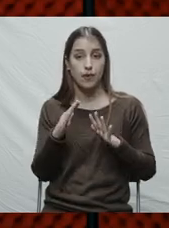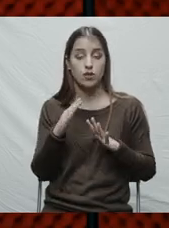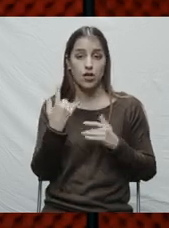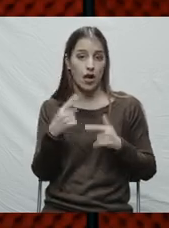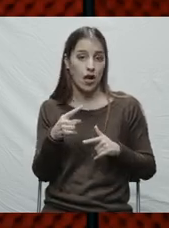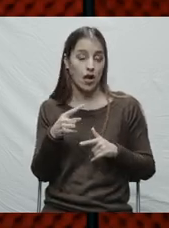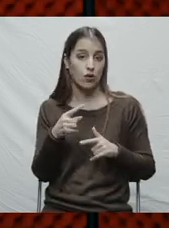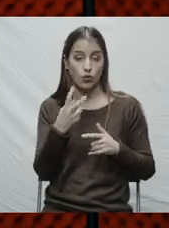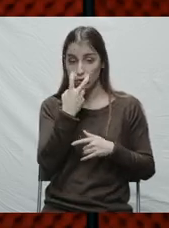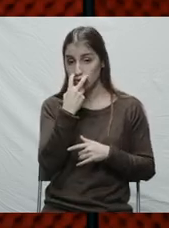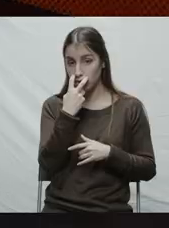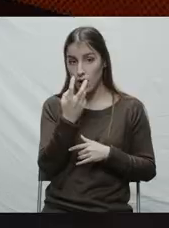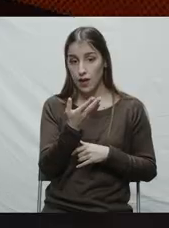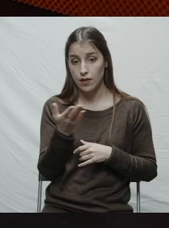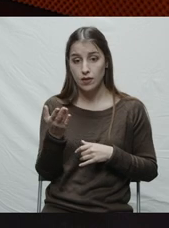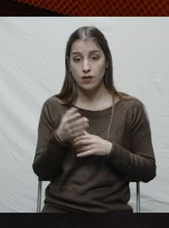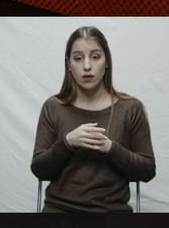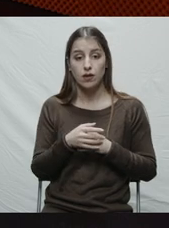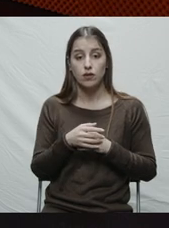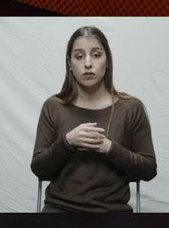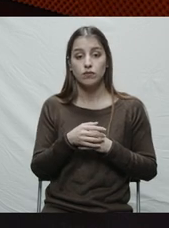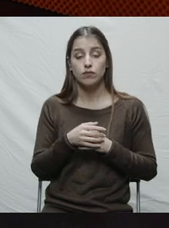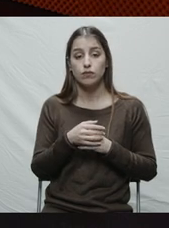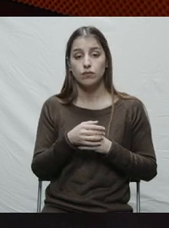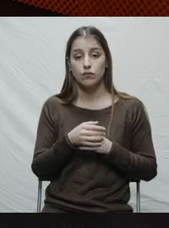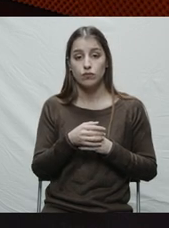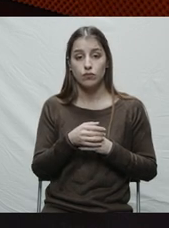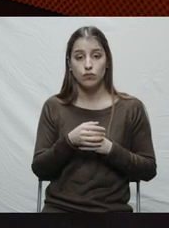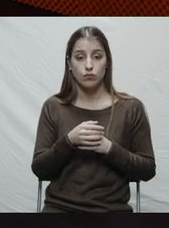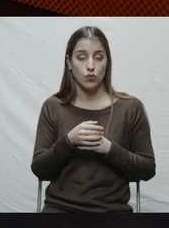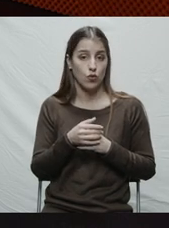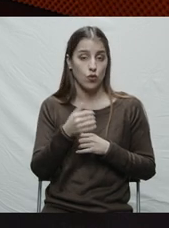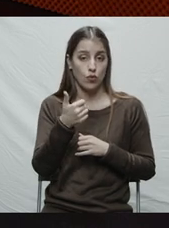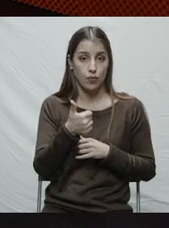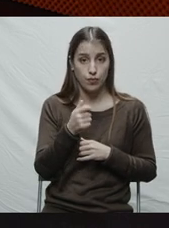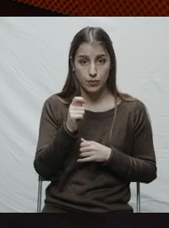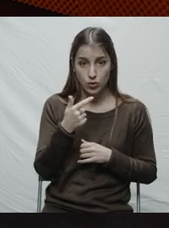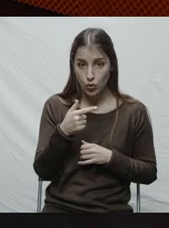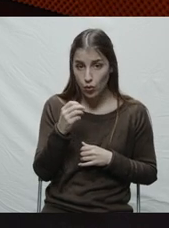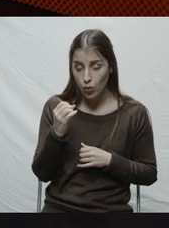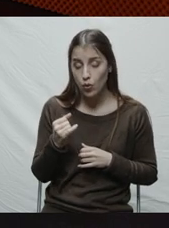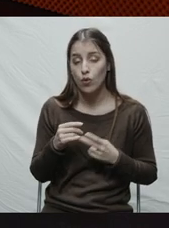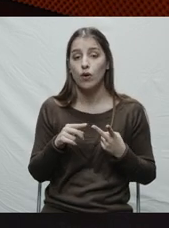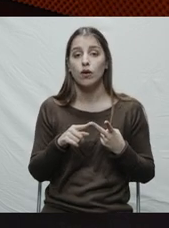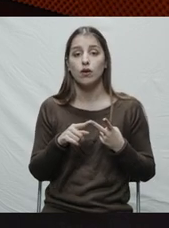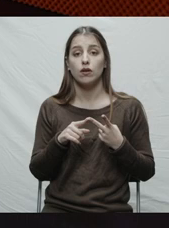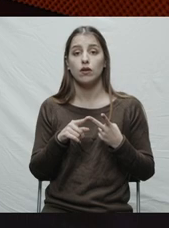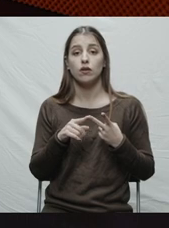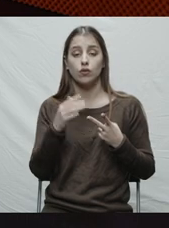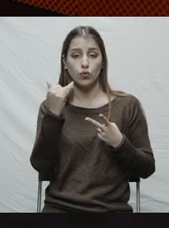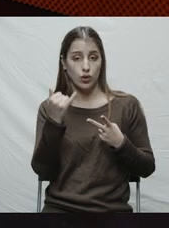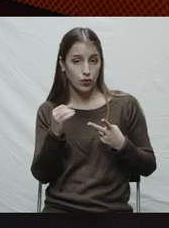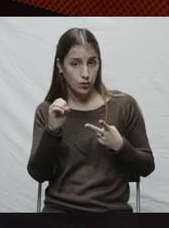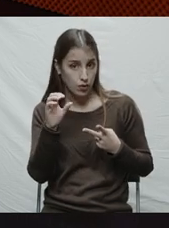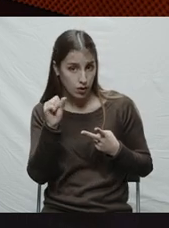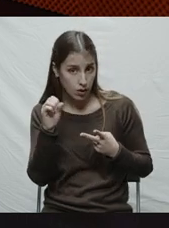uma curiosidade virada para o oriental, não é? O Butô, o yoga, esta formação